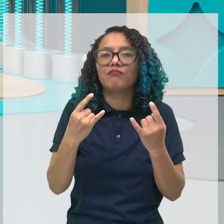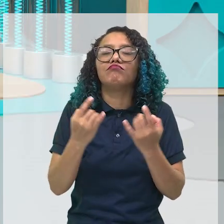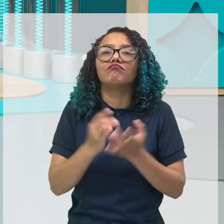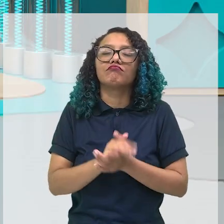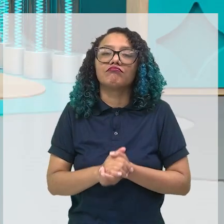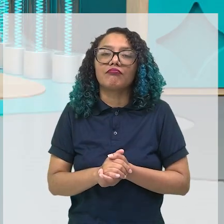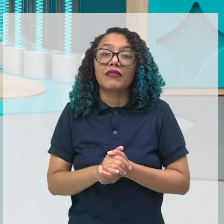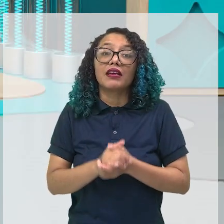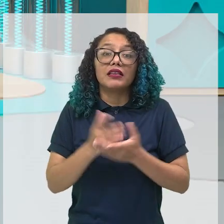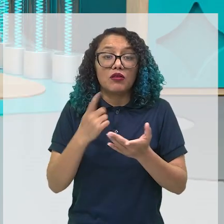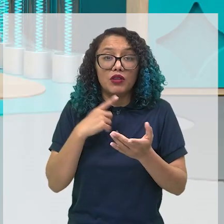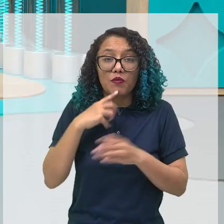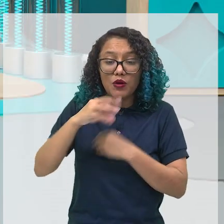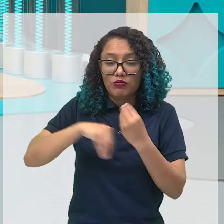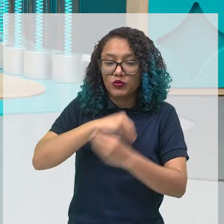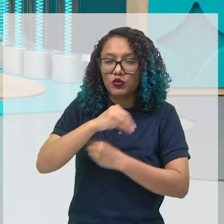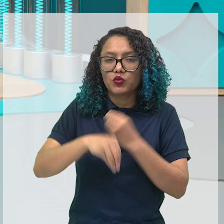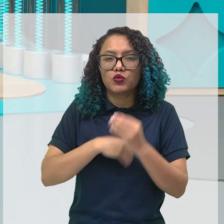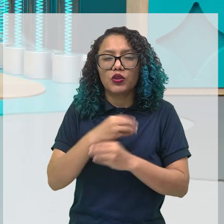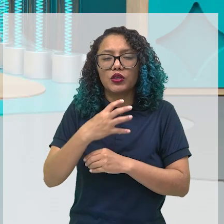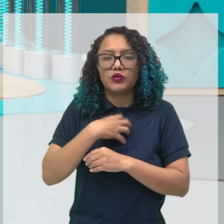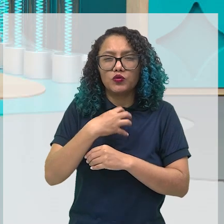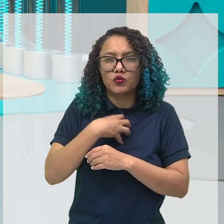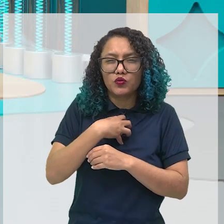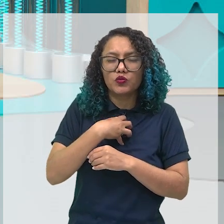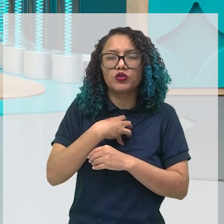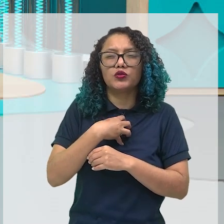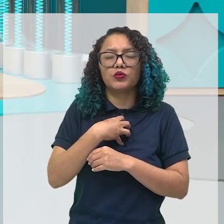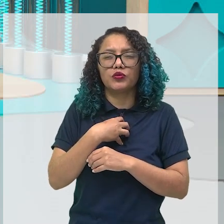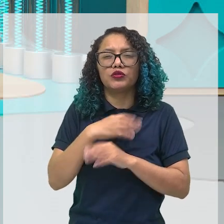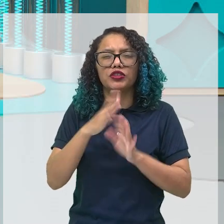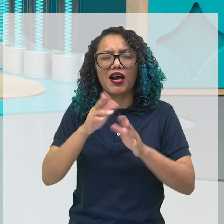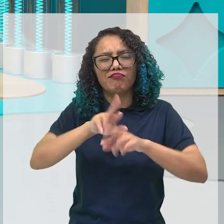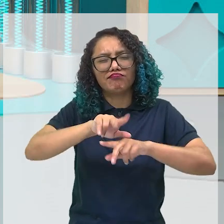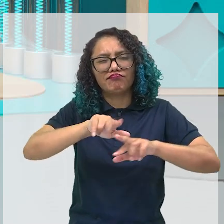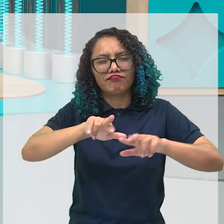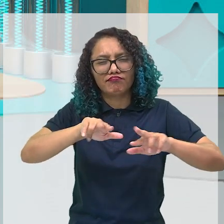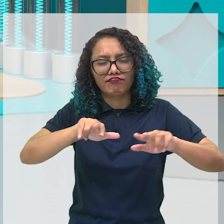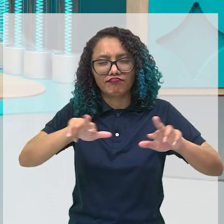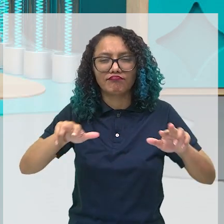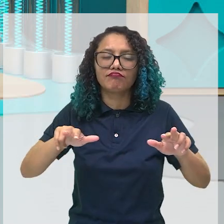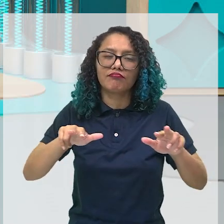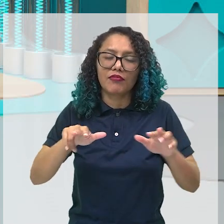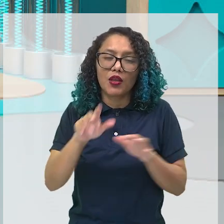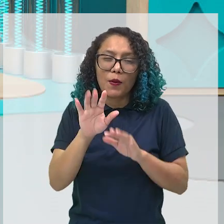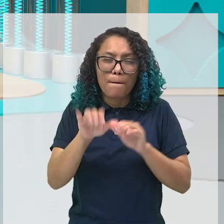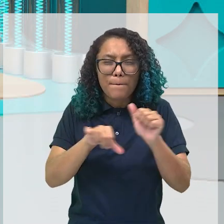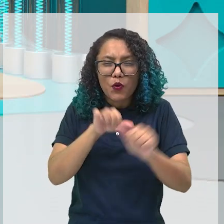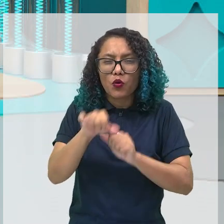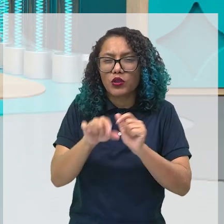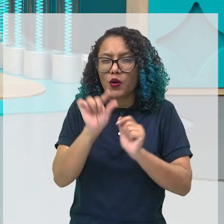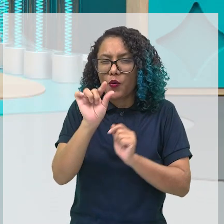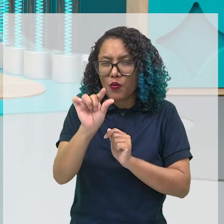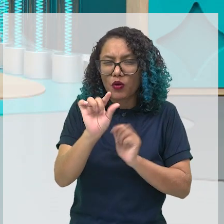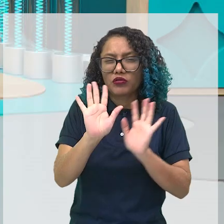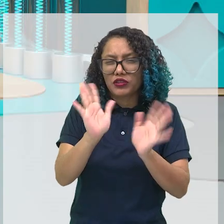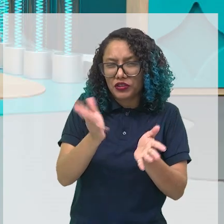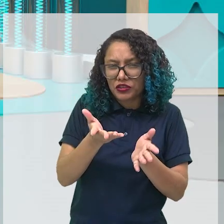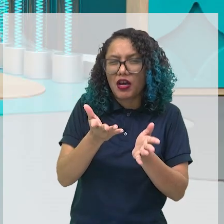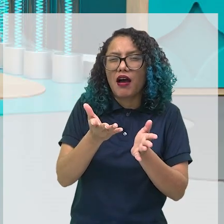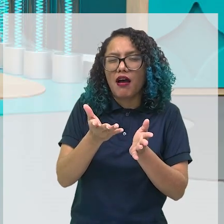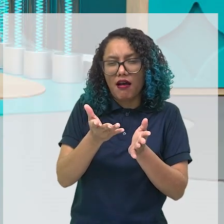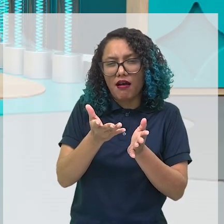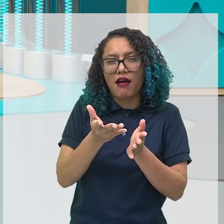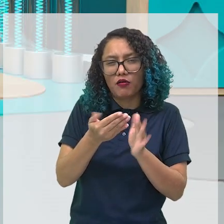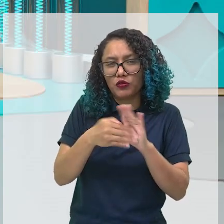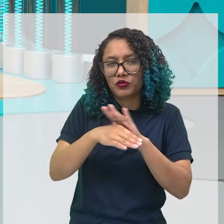Já variando um pouquinho ali do que estava se habituado a ouvir ali nas Ilhas Latinas, né? Da América Central.